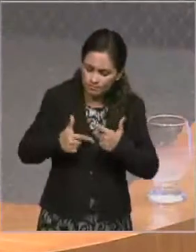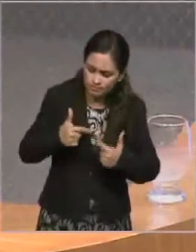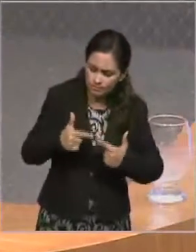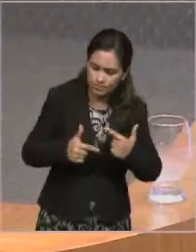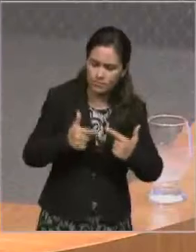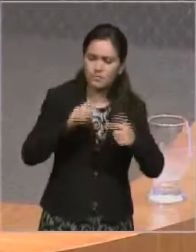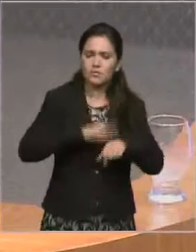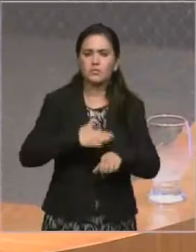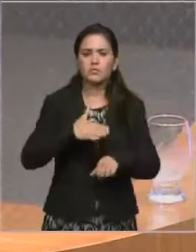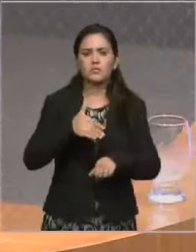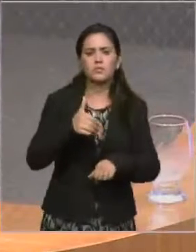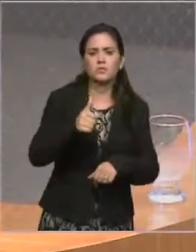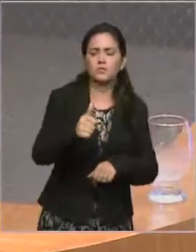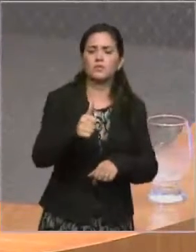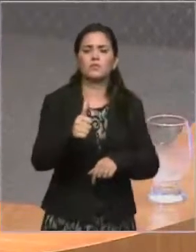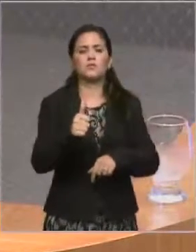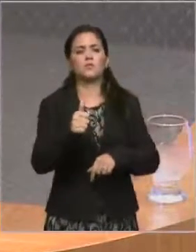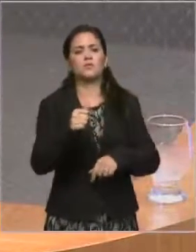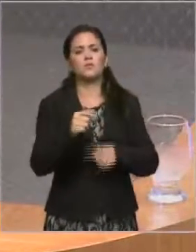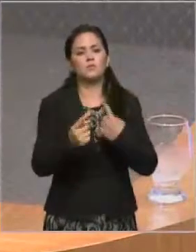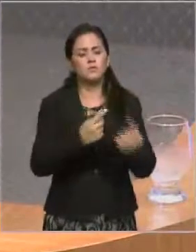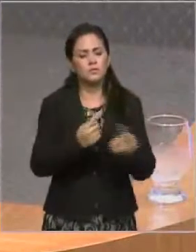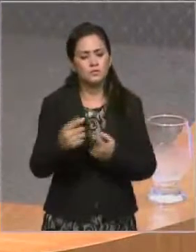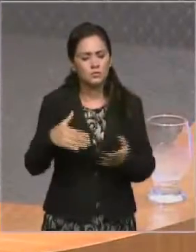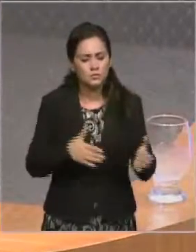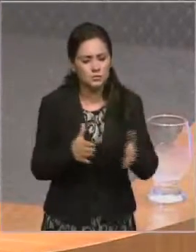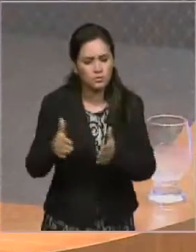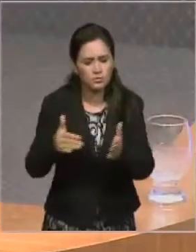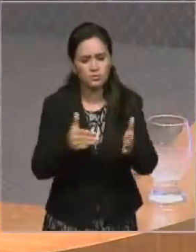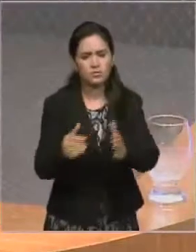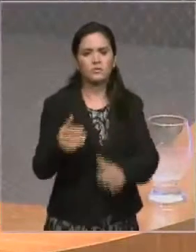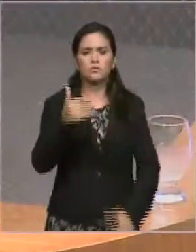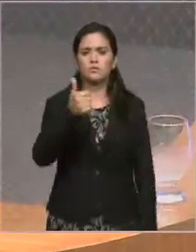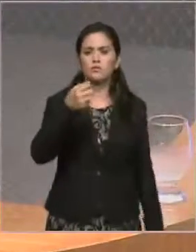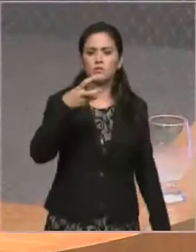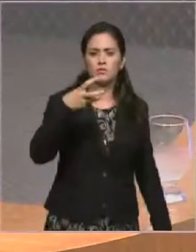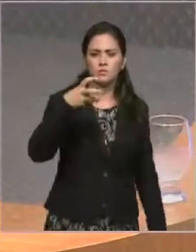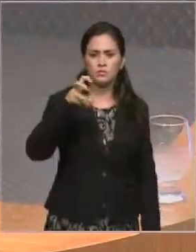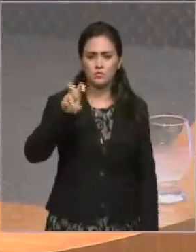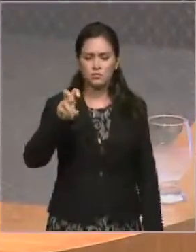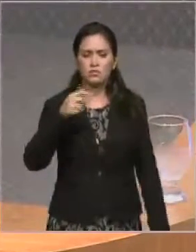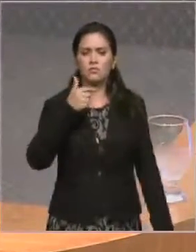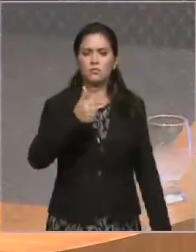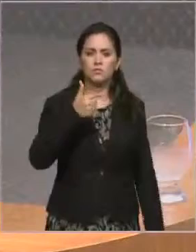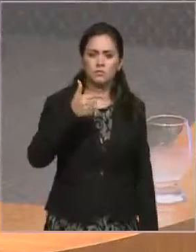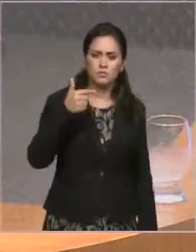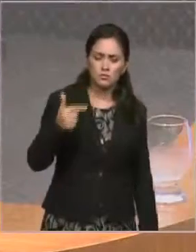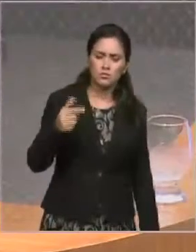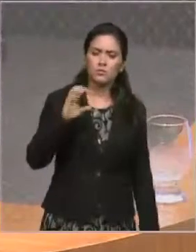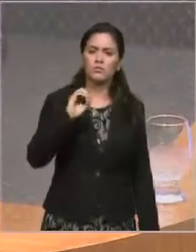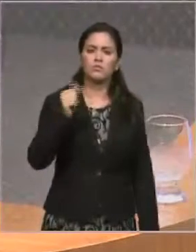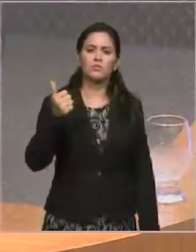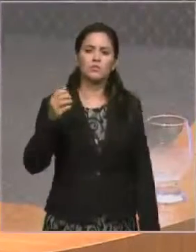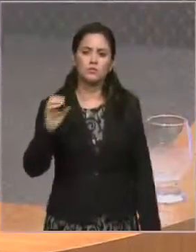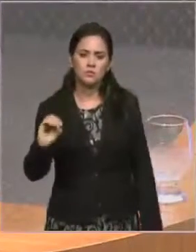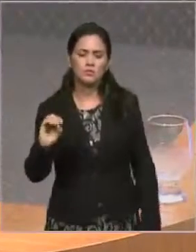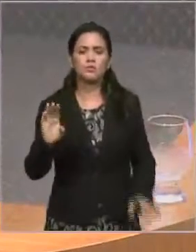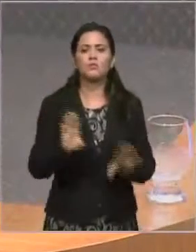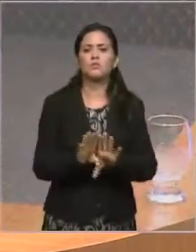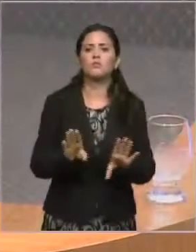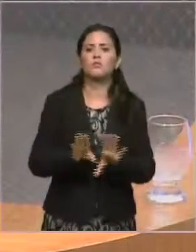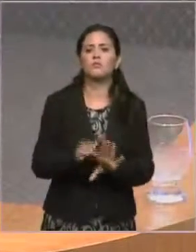pela nossa BR-135, pela nossa BR-222, pela 010 e também pela